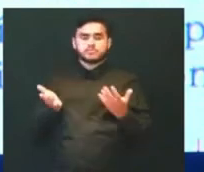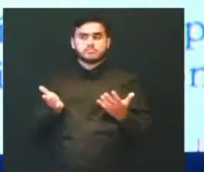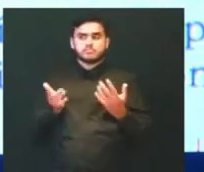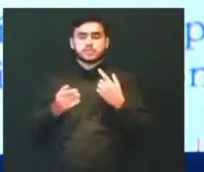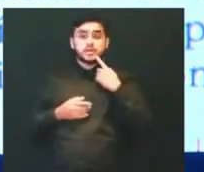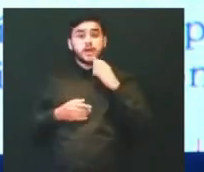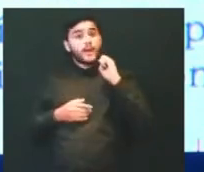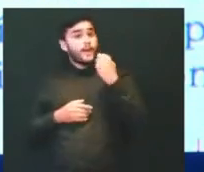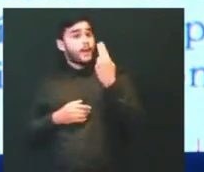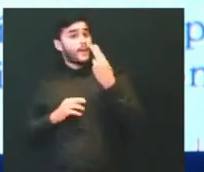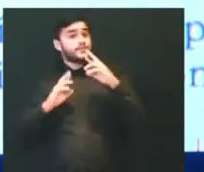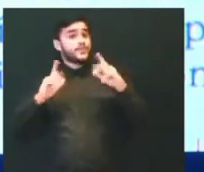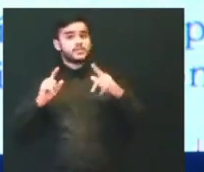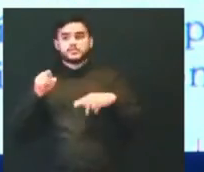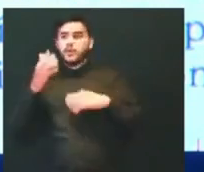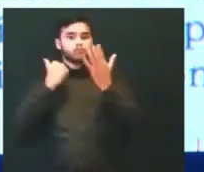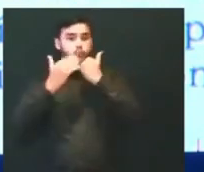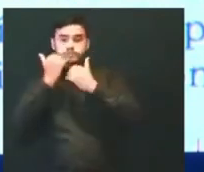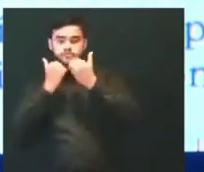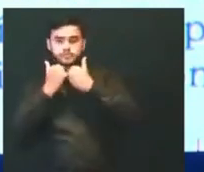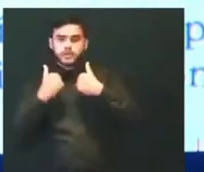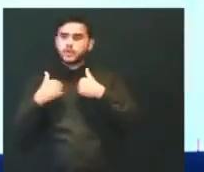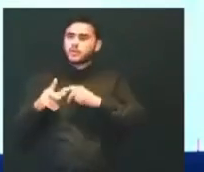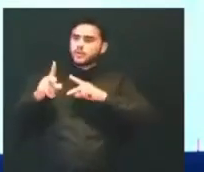gente precisa também ter um olhar especial.